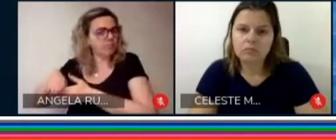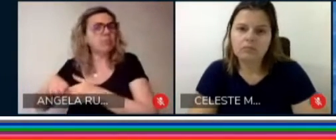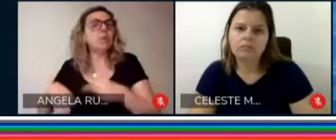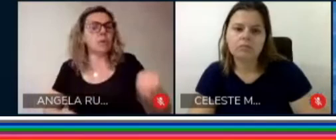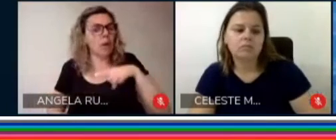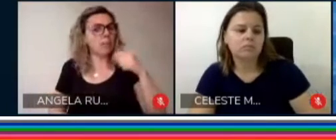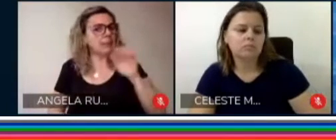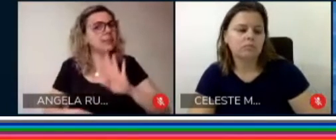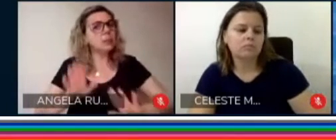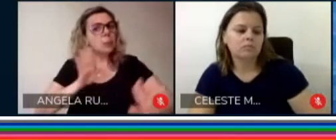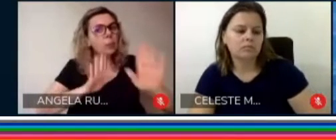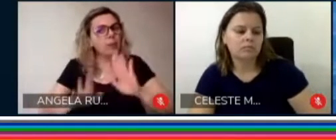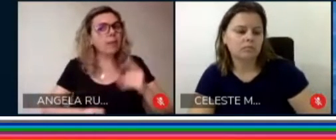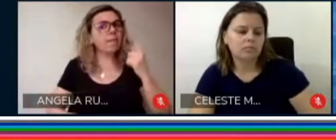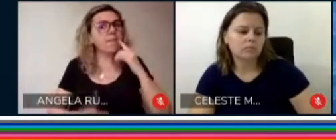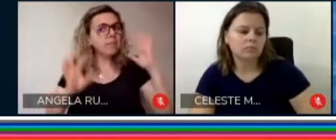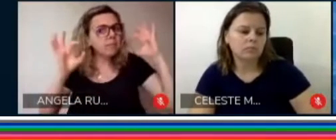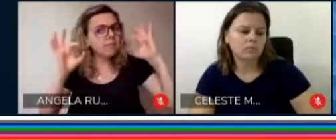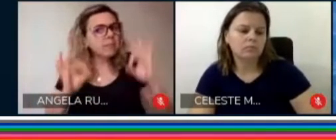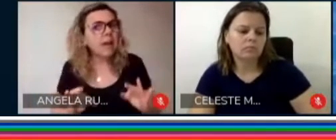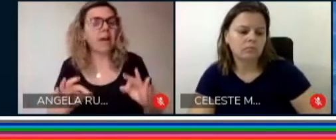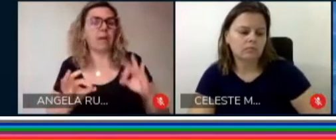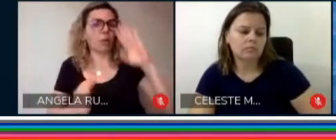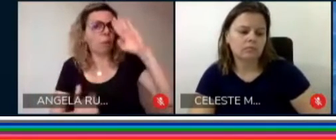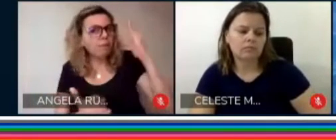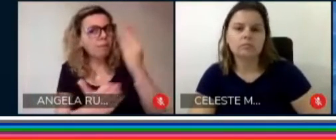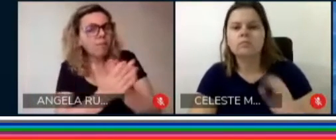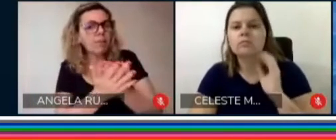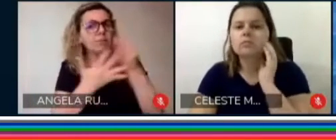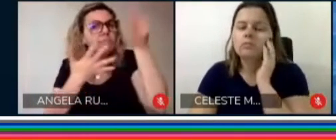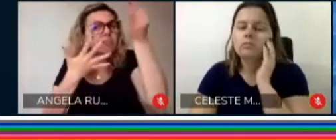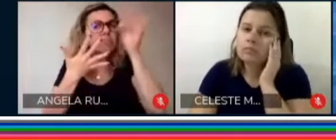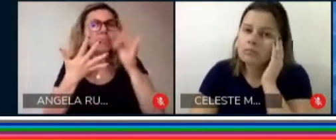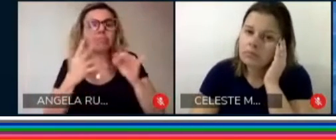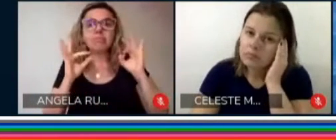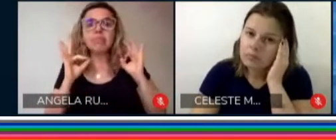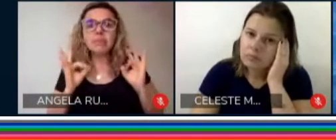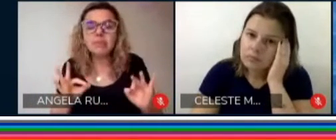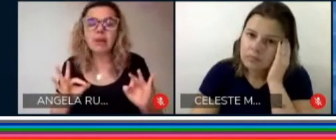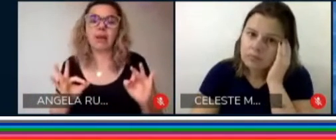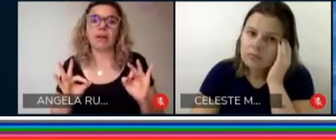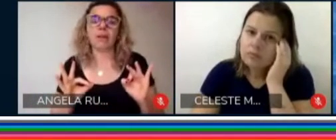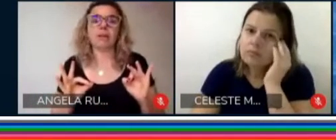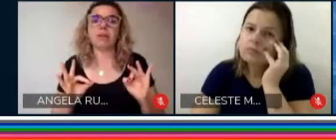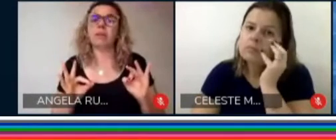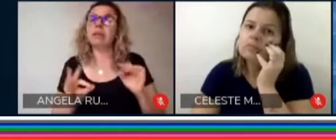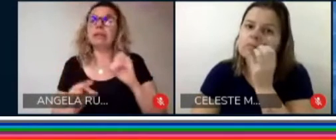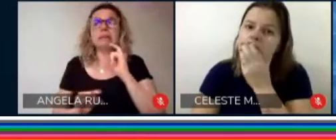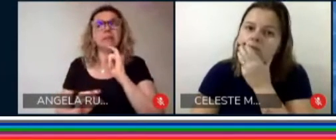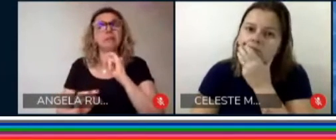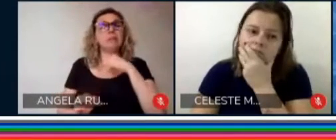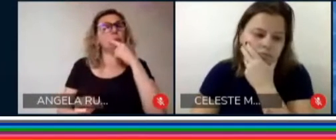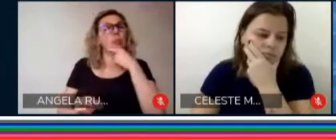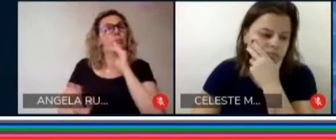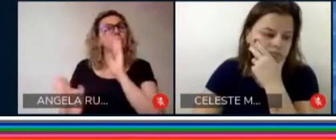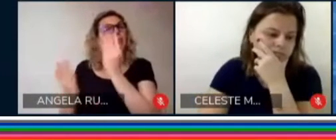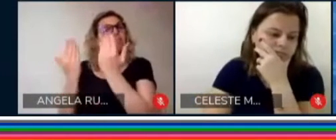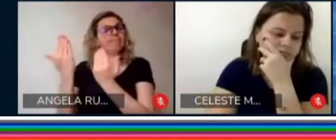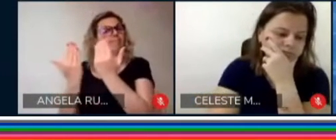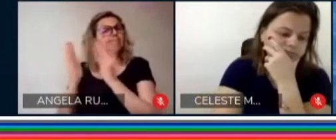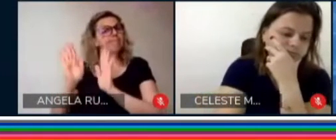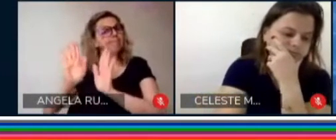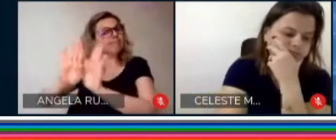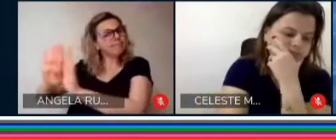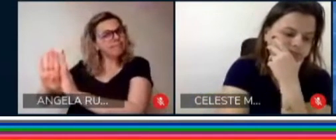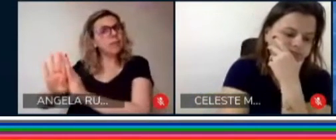esse cuidado de usar as fontes originais, de conferir se é aquilo mesmo e de desconfiar, né? Eu acho que é isso. A